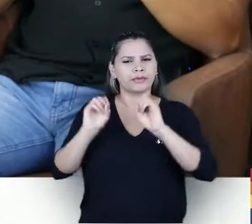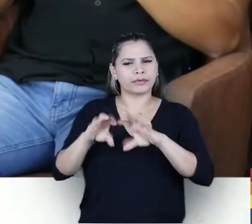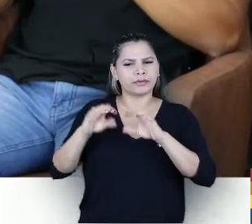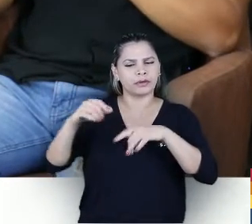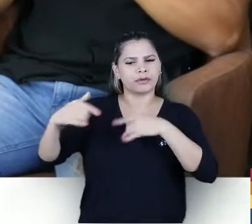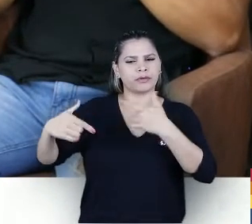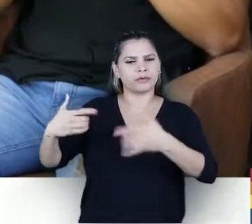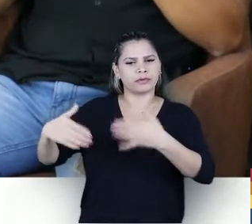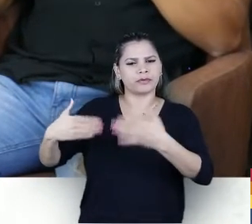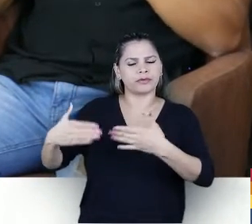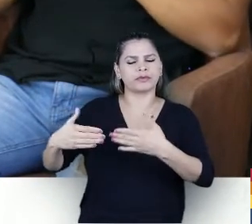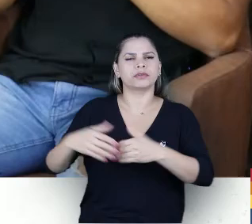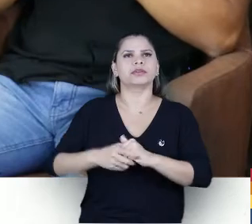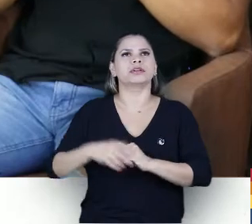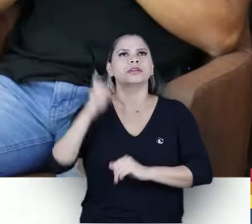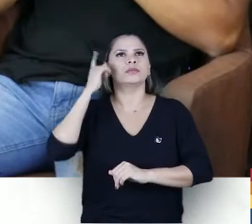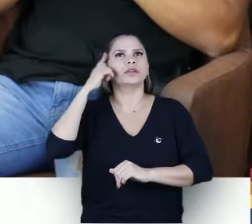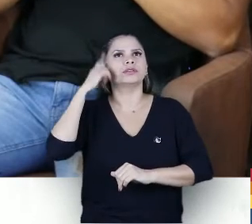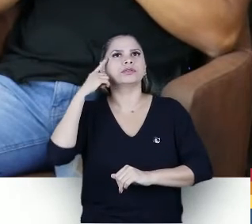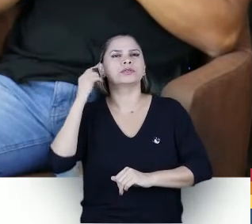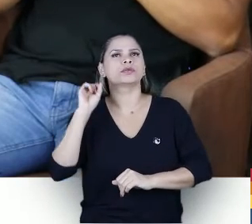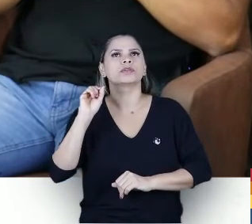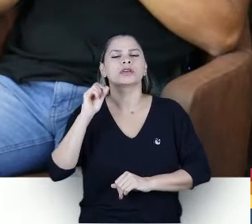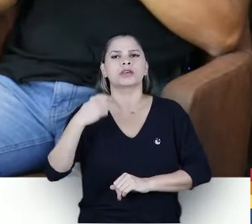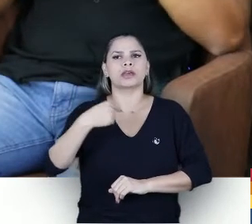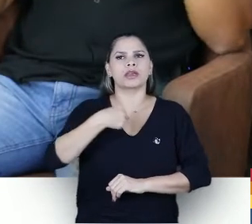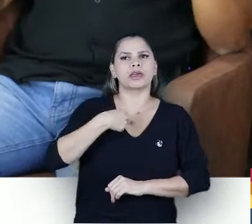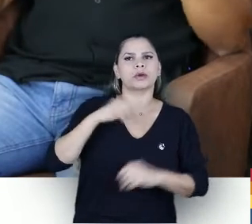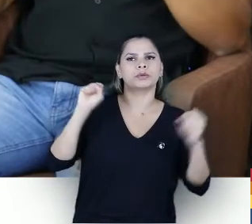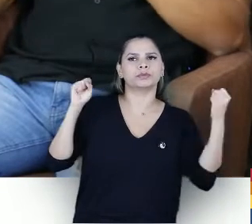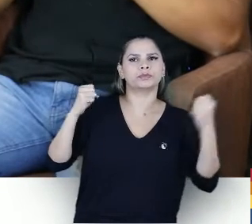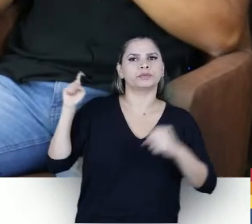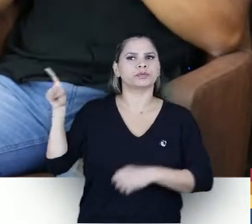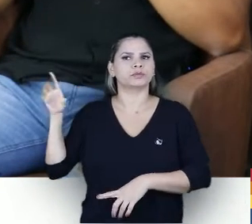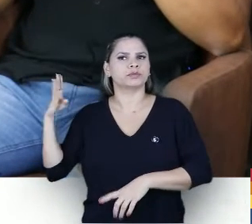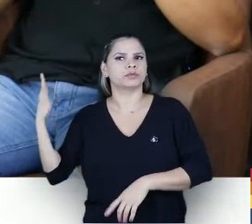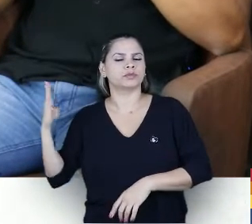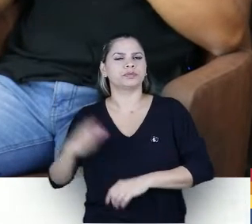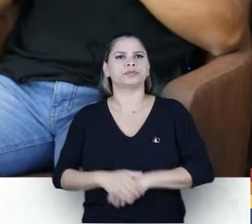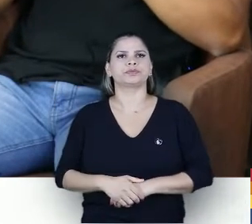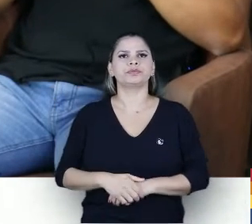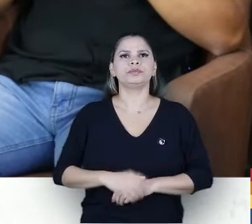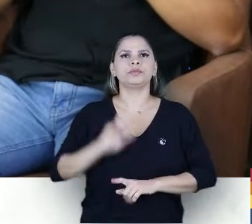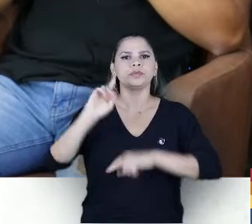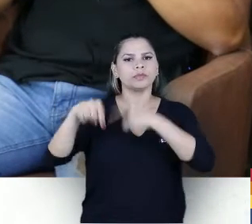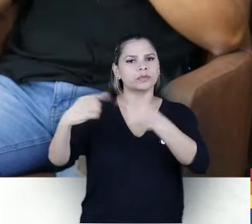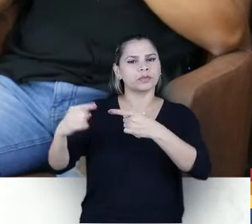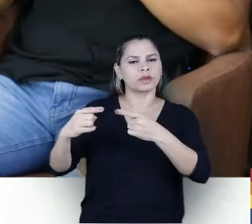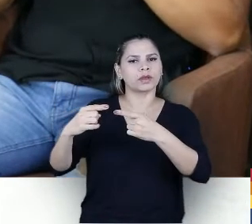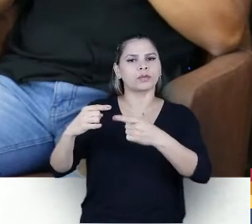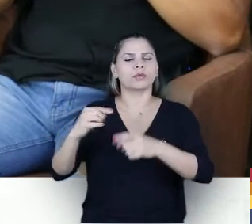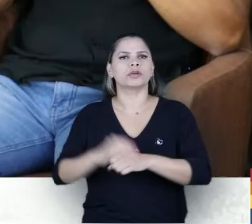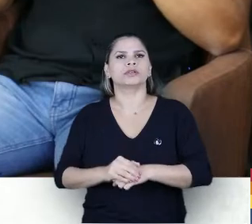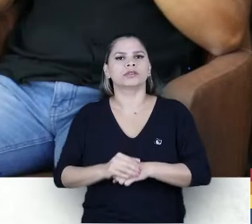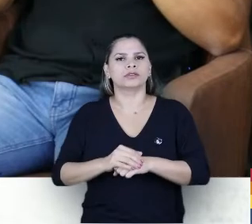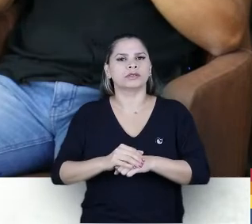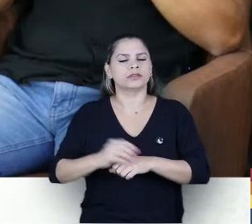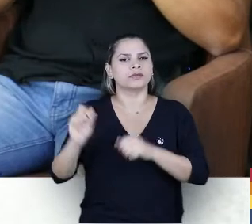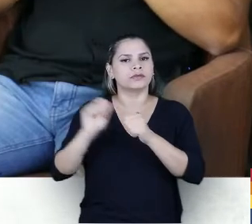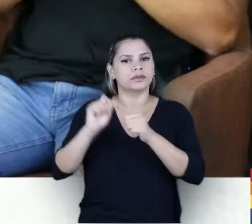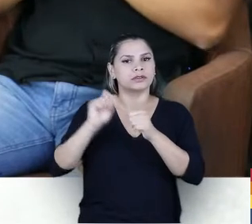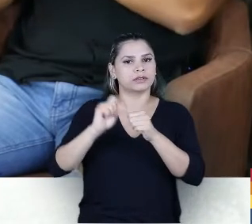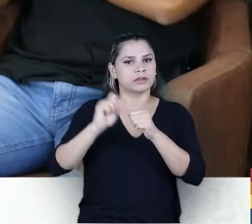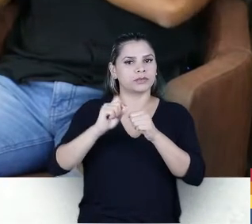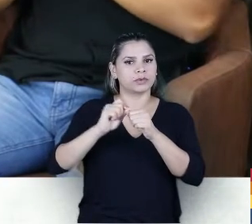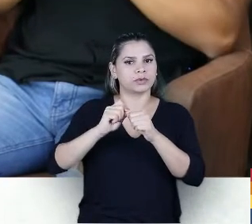mais conceitual, né? Mais teórico com os estudantes. Depois que a gente fez todo esse trabalho, a gente pensou o quê?